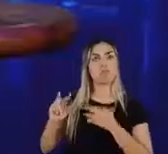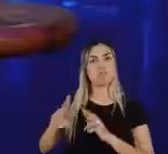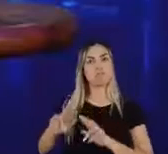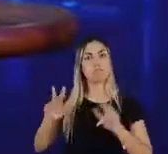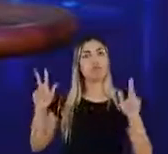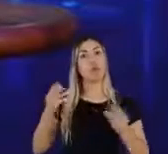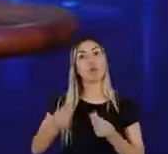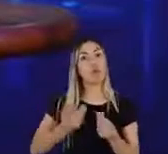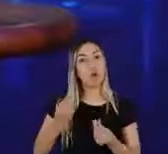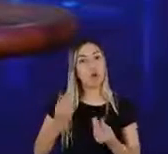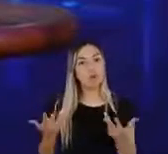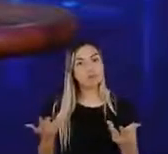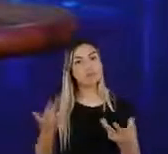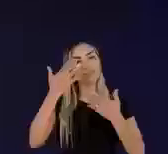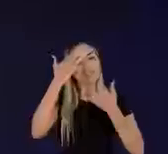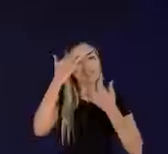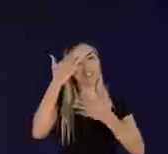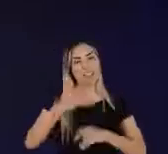obrigado